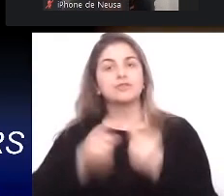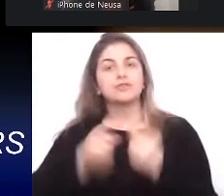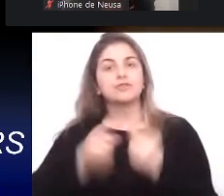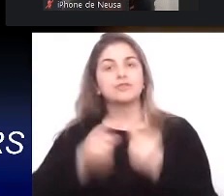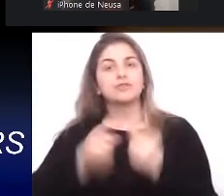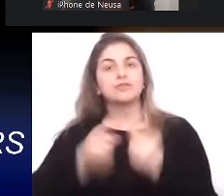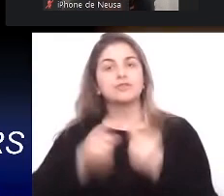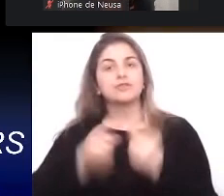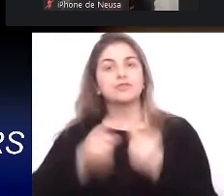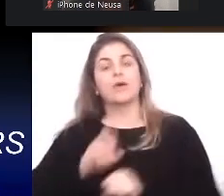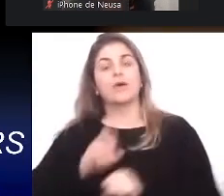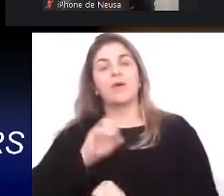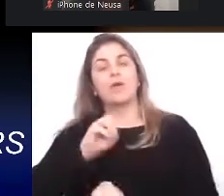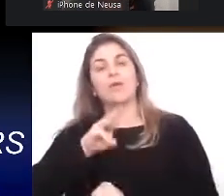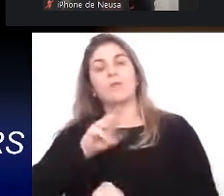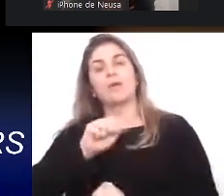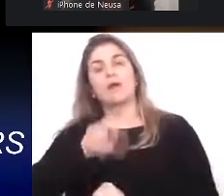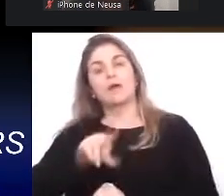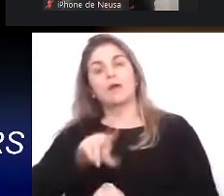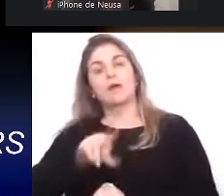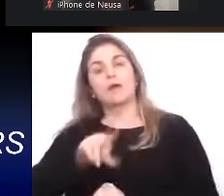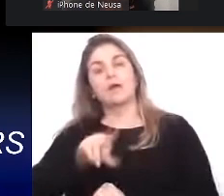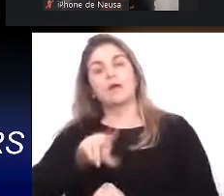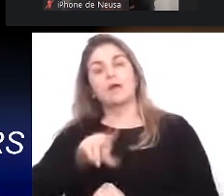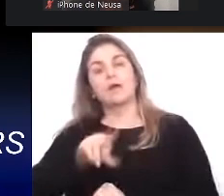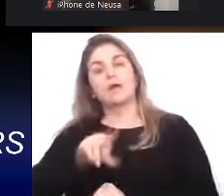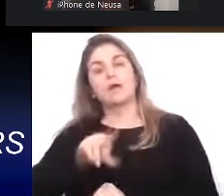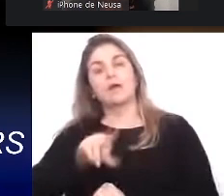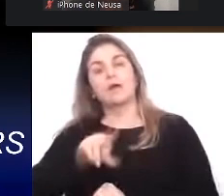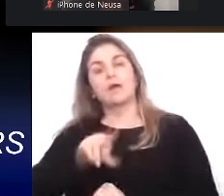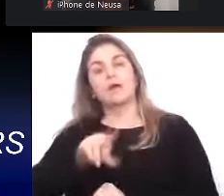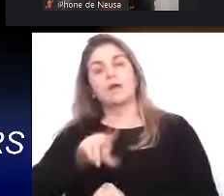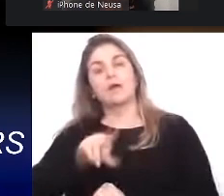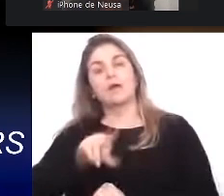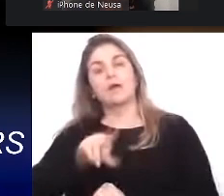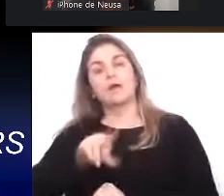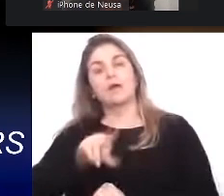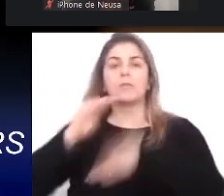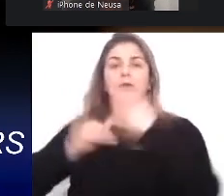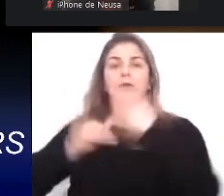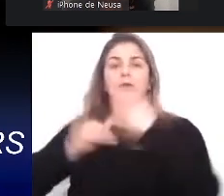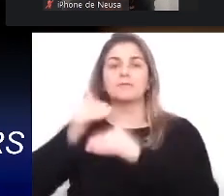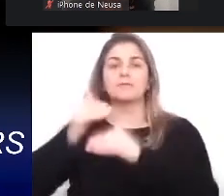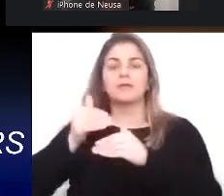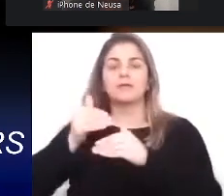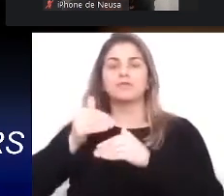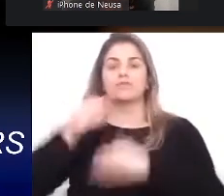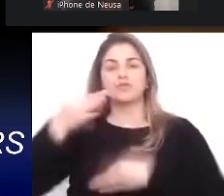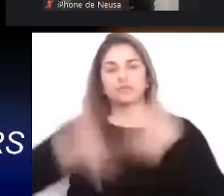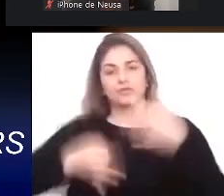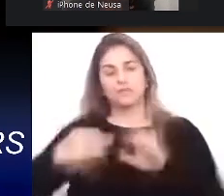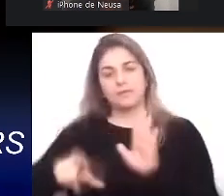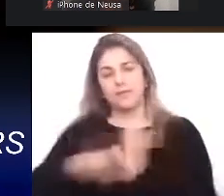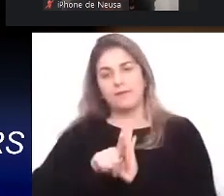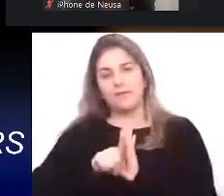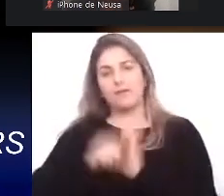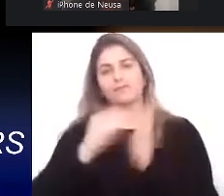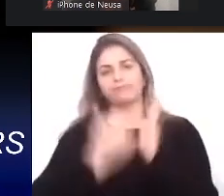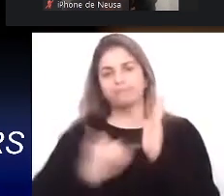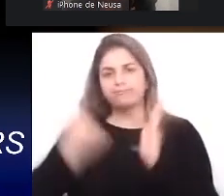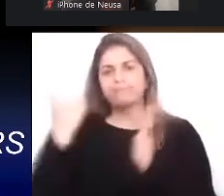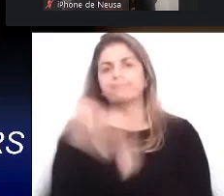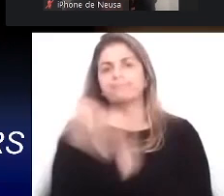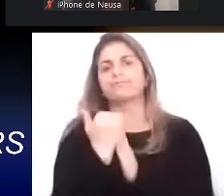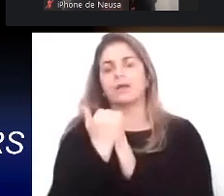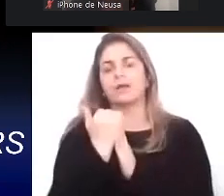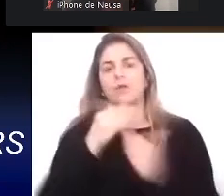romano-germânico. Quando nós imaginamos o princípio do devido processo legal como superprincípio capaz de